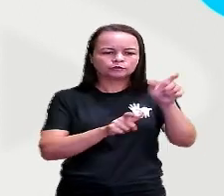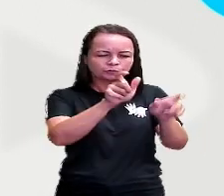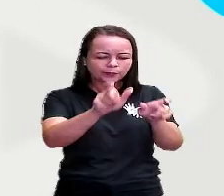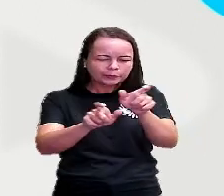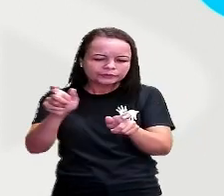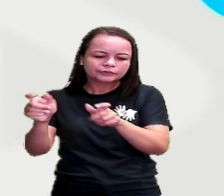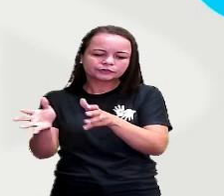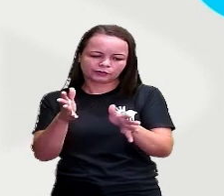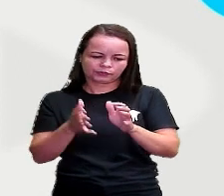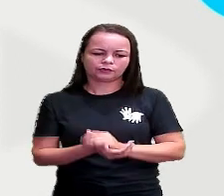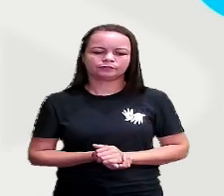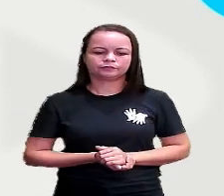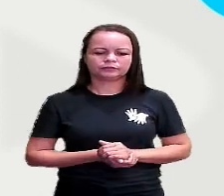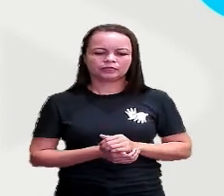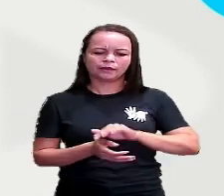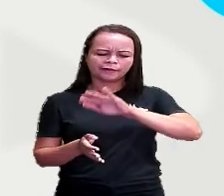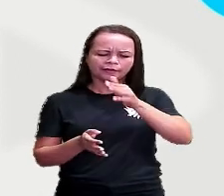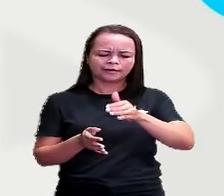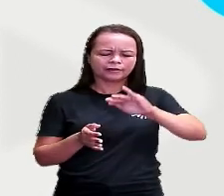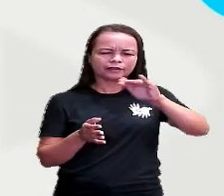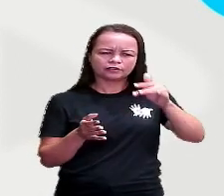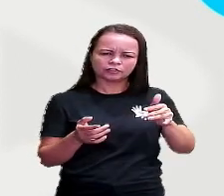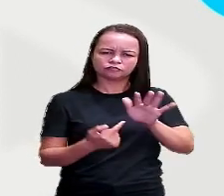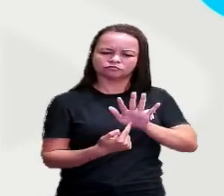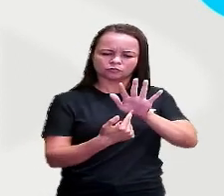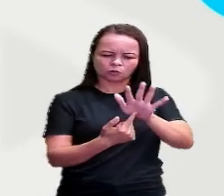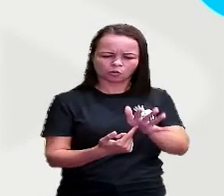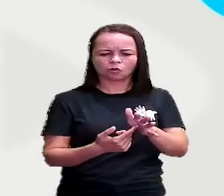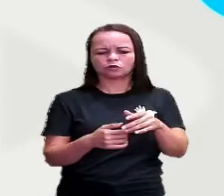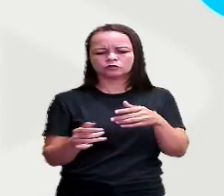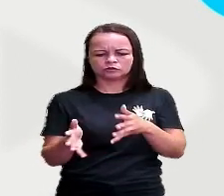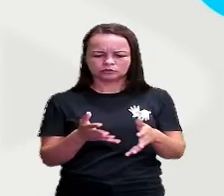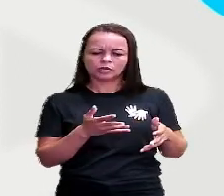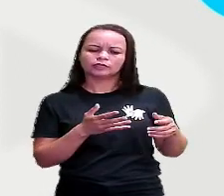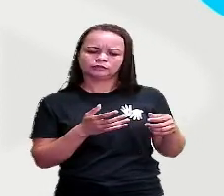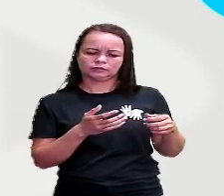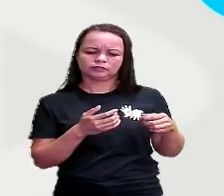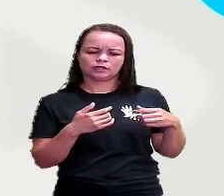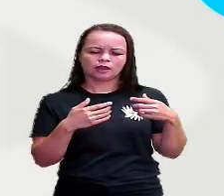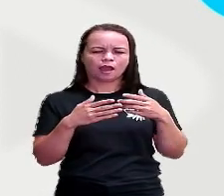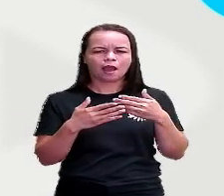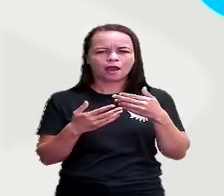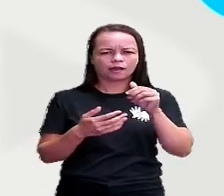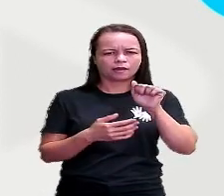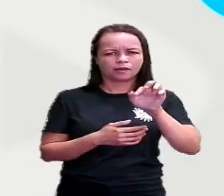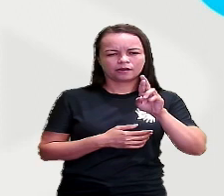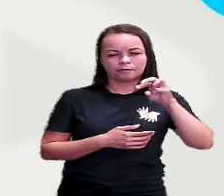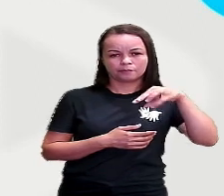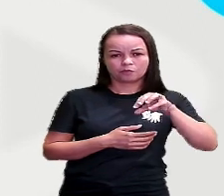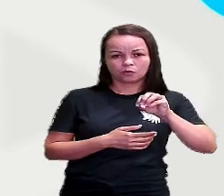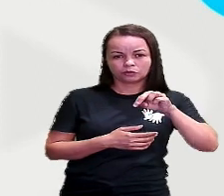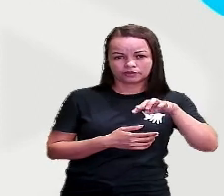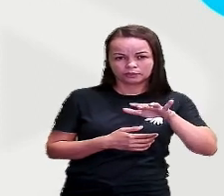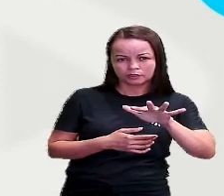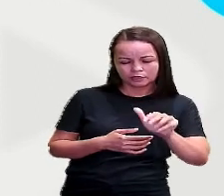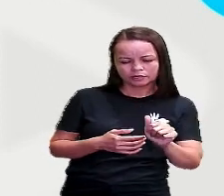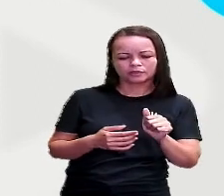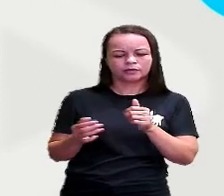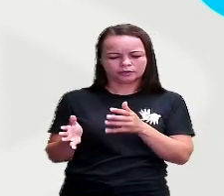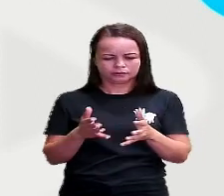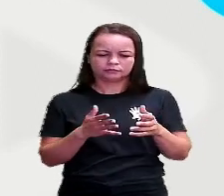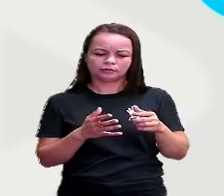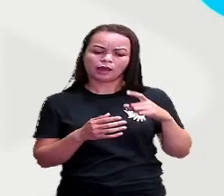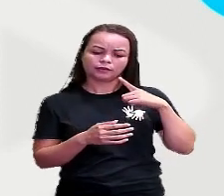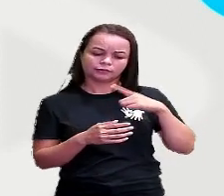relevo, destaque que se dá a algo, harmonia, consonância. Então, existe o acento prosódico